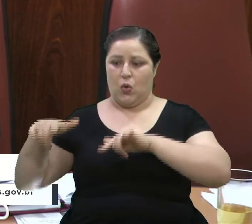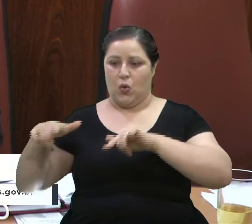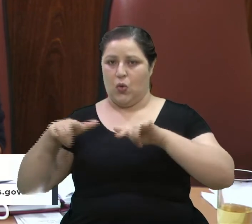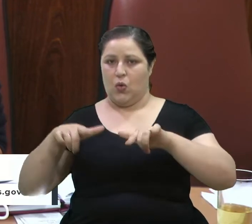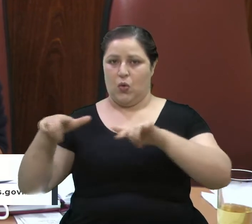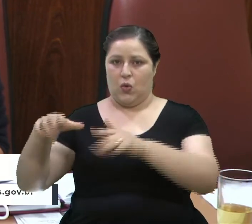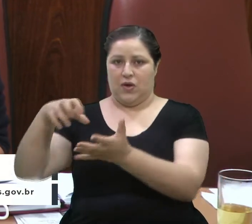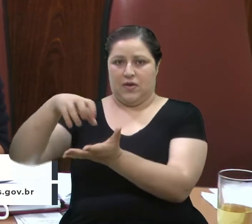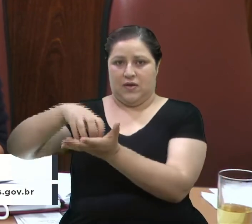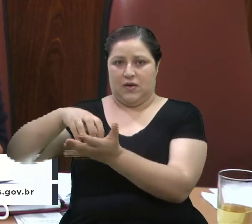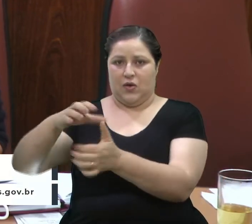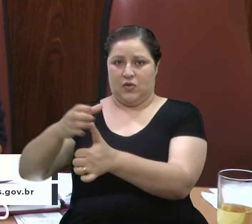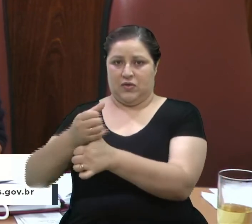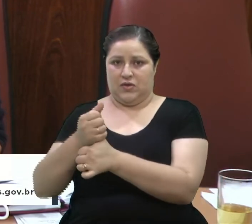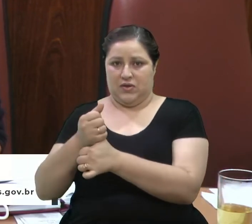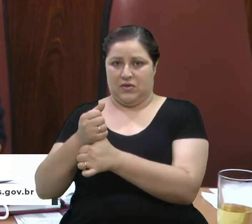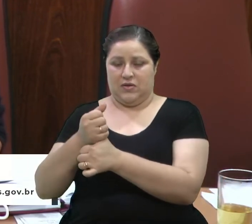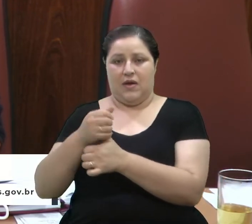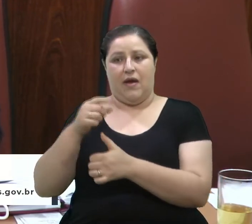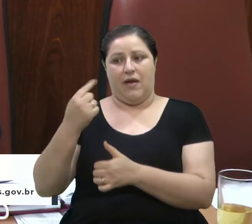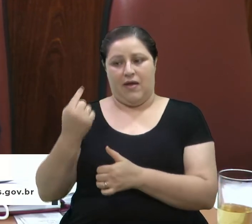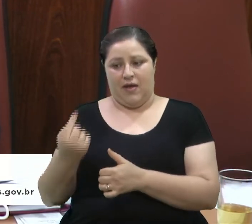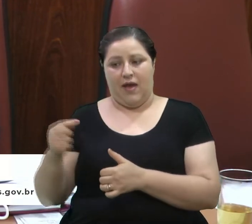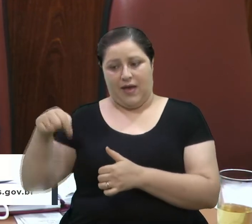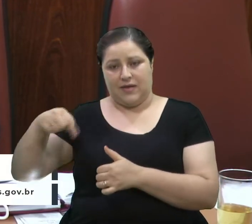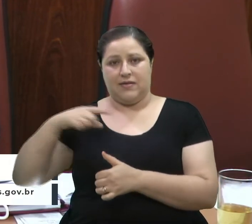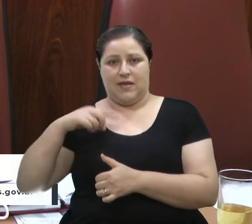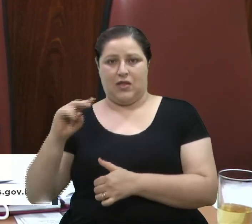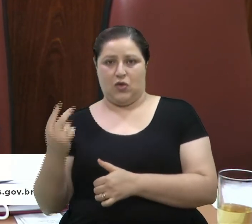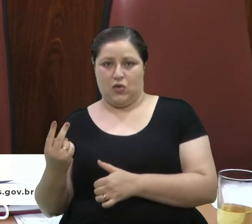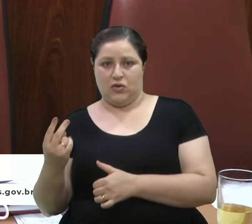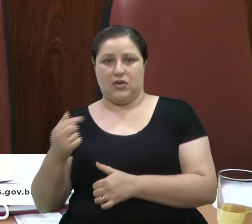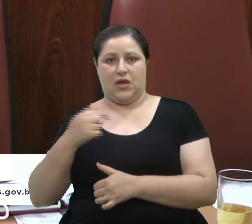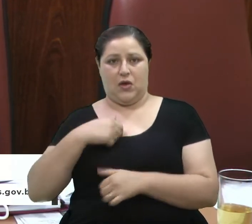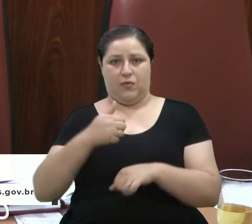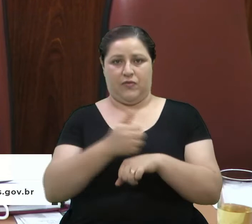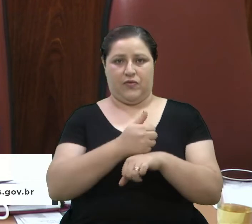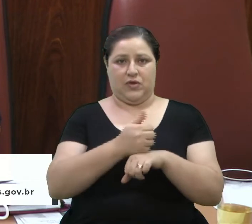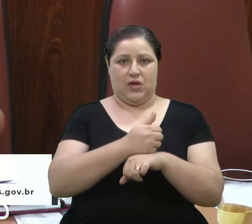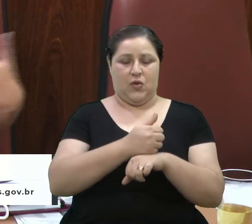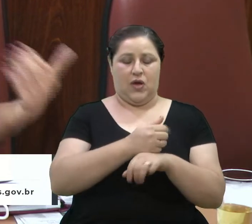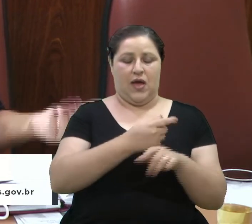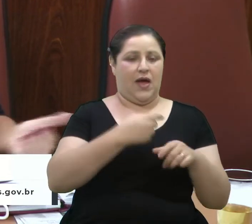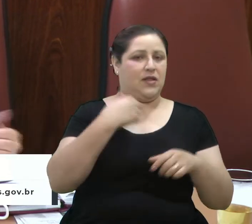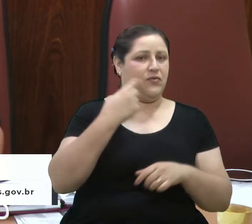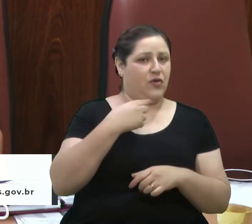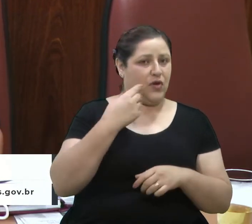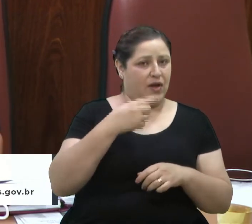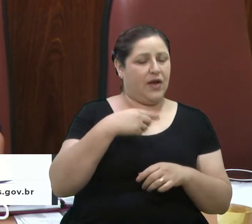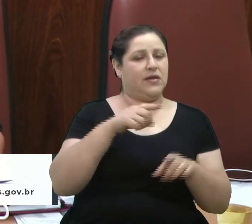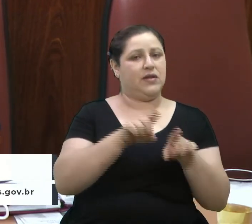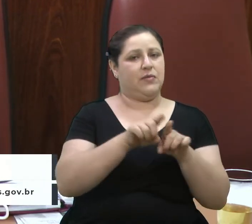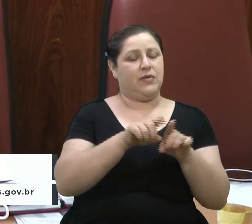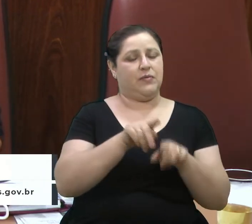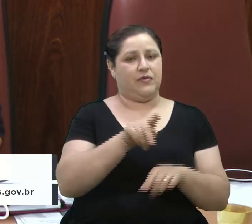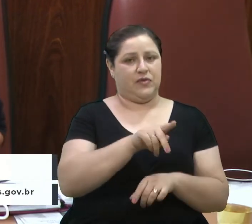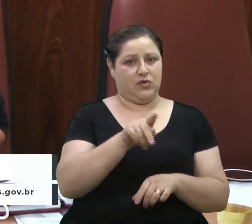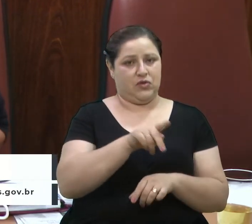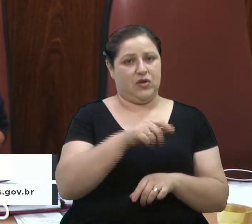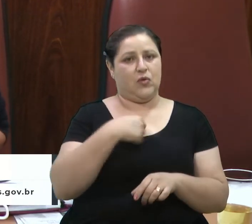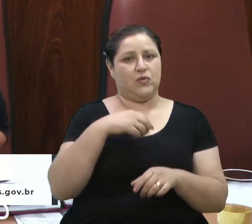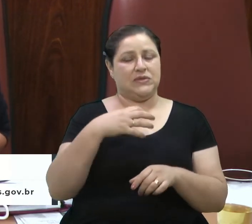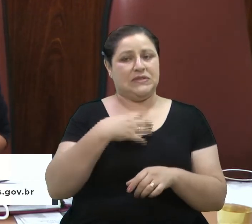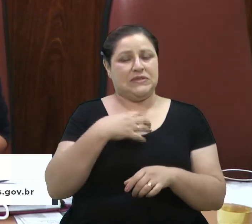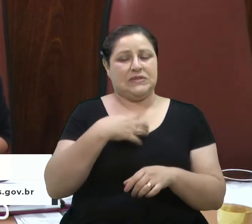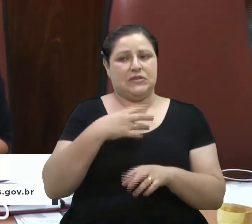professora e também como advogada, eu sinto muito a falta, não só dos conselhos tutelares, mas como eles